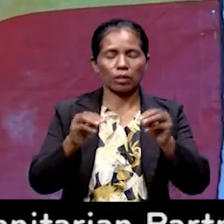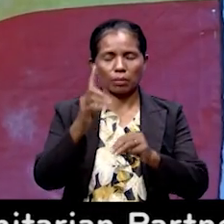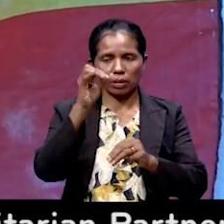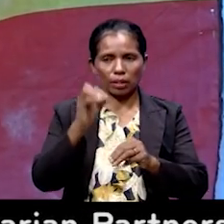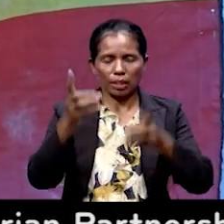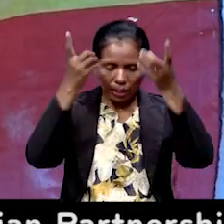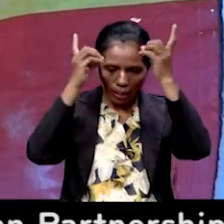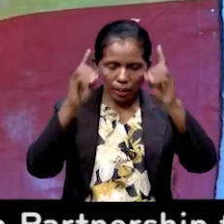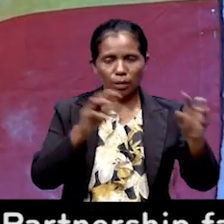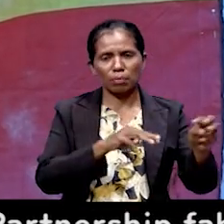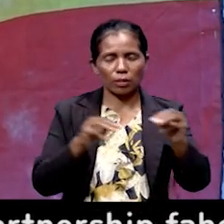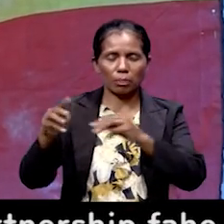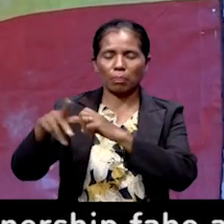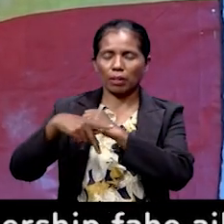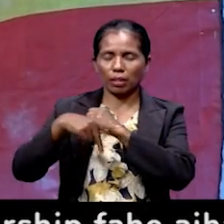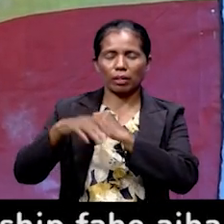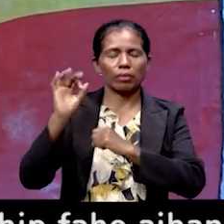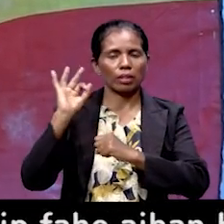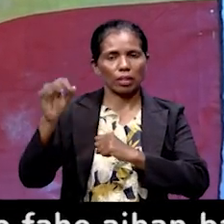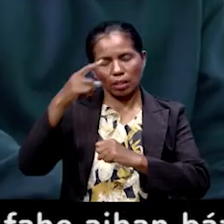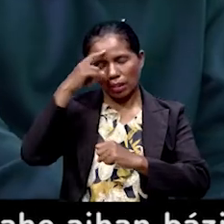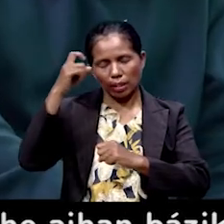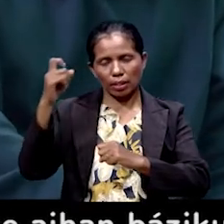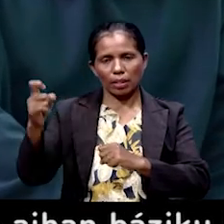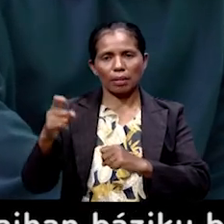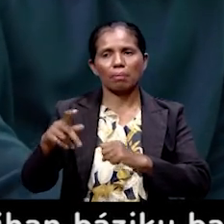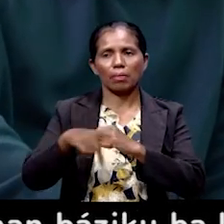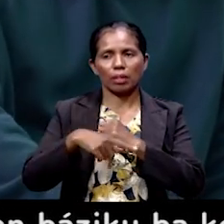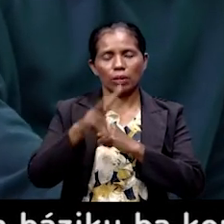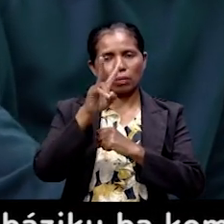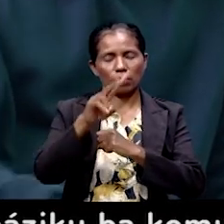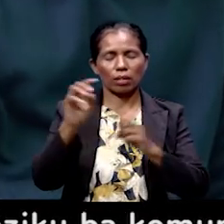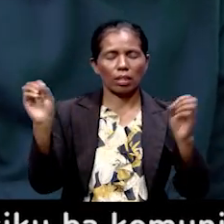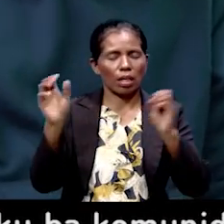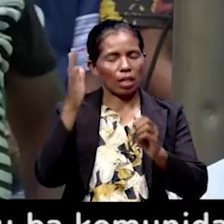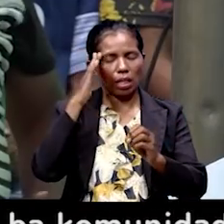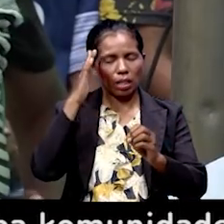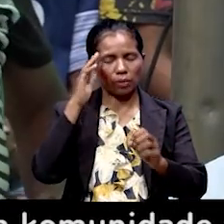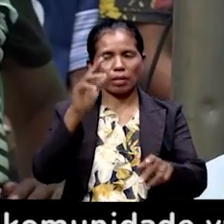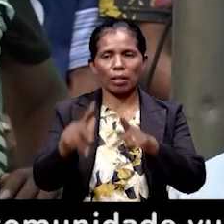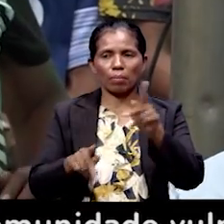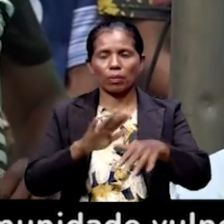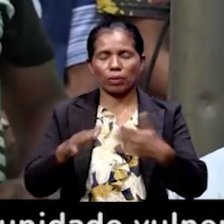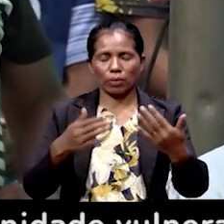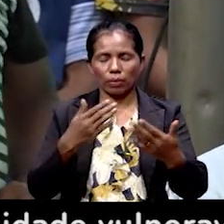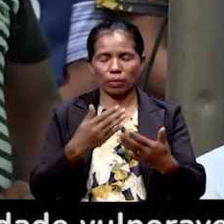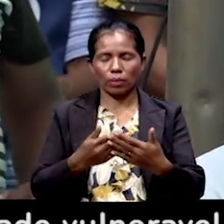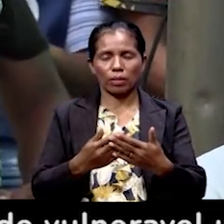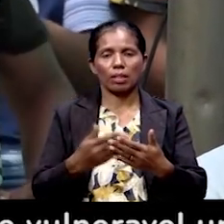partidu Fretilling tan ba durante ukun nain partidu ruane la interese ho povo nial halerik iha